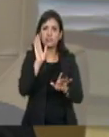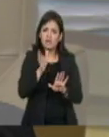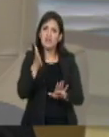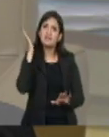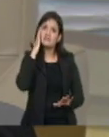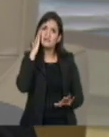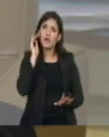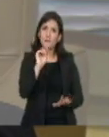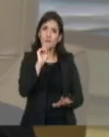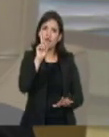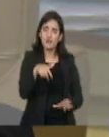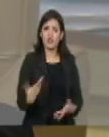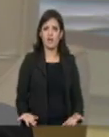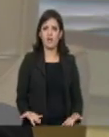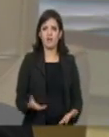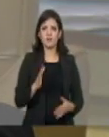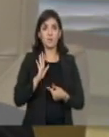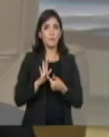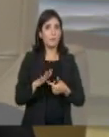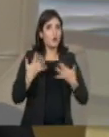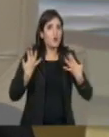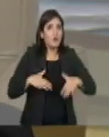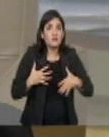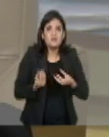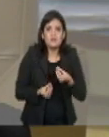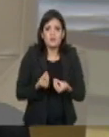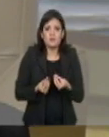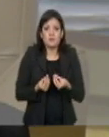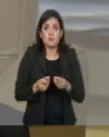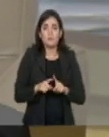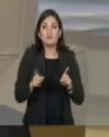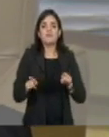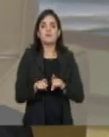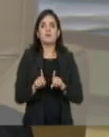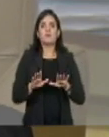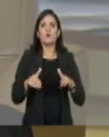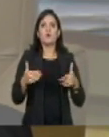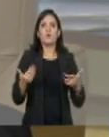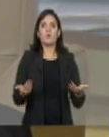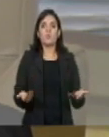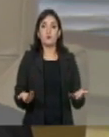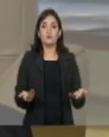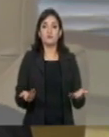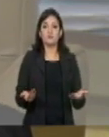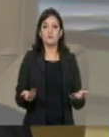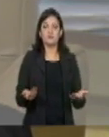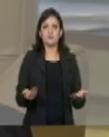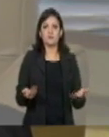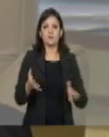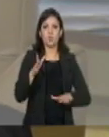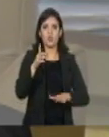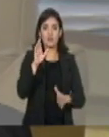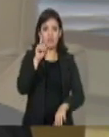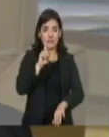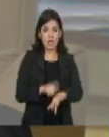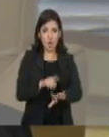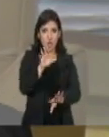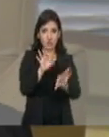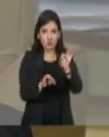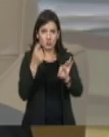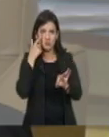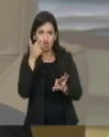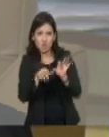realmente um caos. Mas, por outro lado, também, quando chegamos à questão do julgamento, de fato...